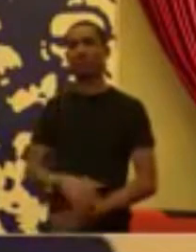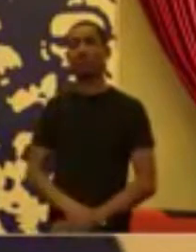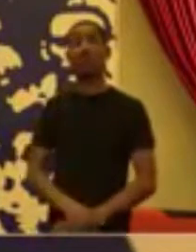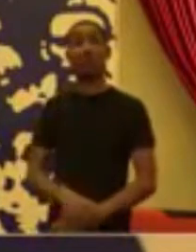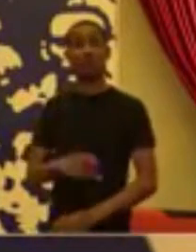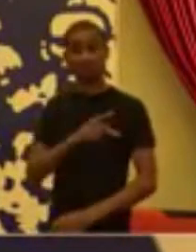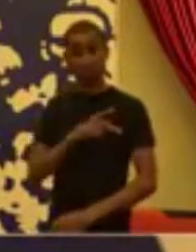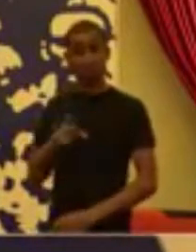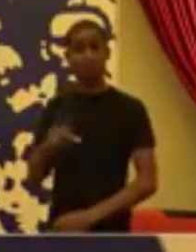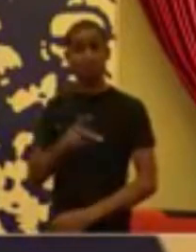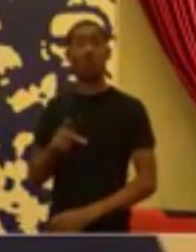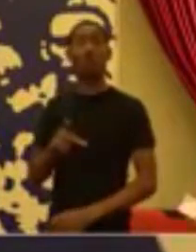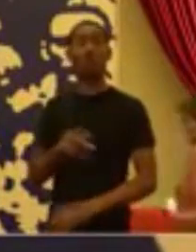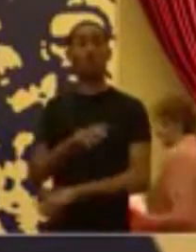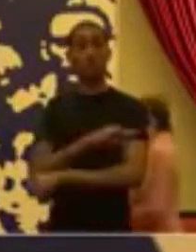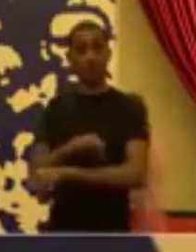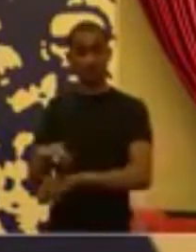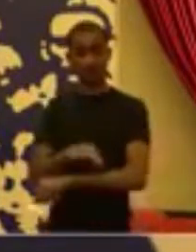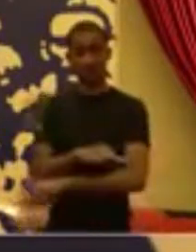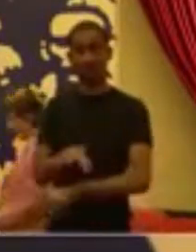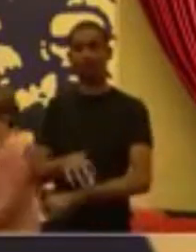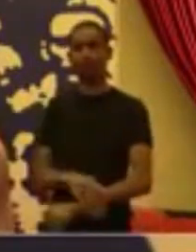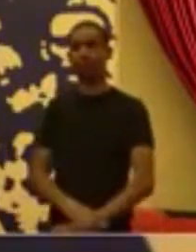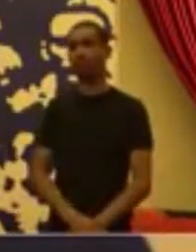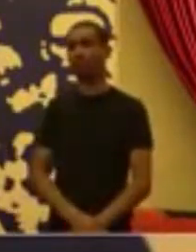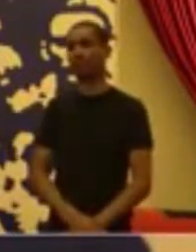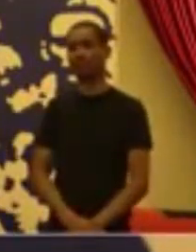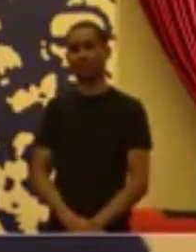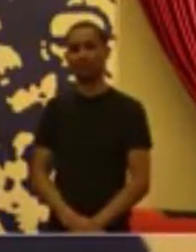Professora, arquiteta, urbanista.